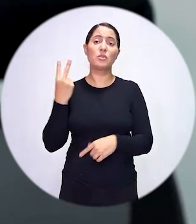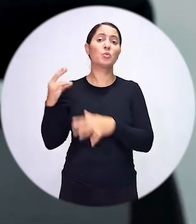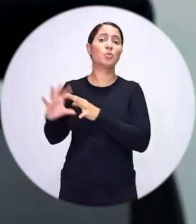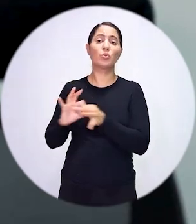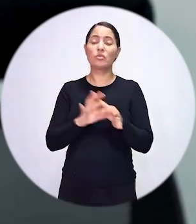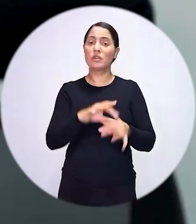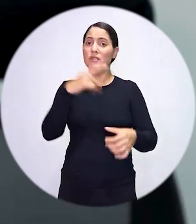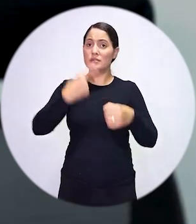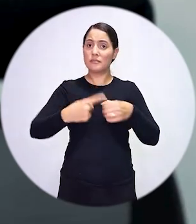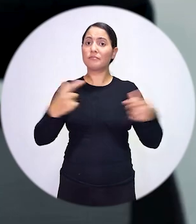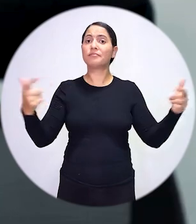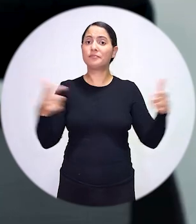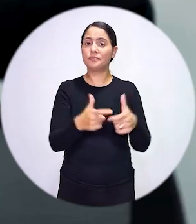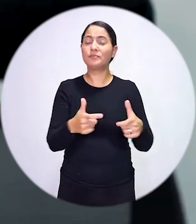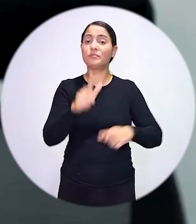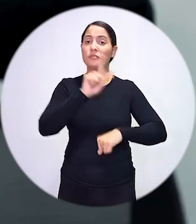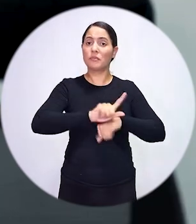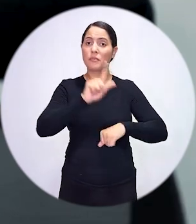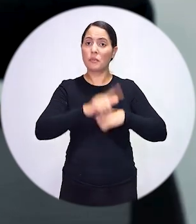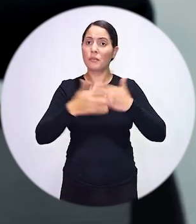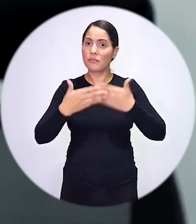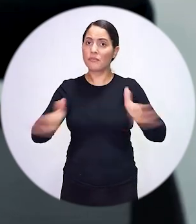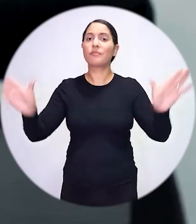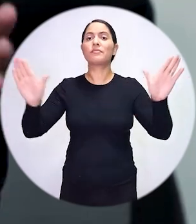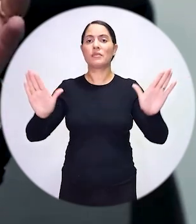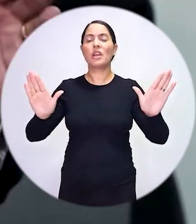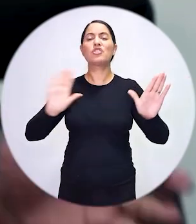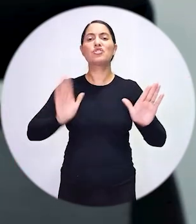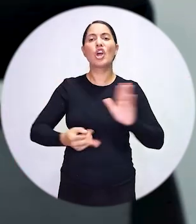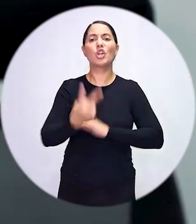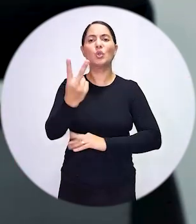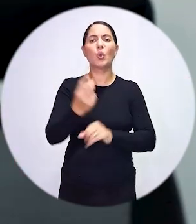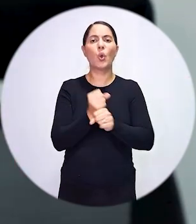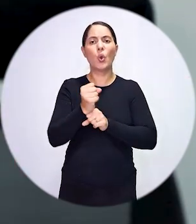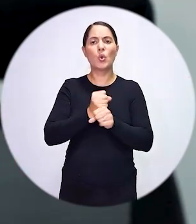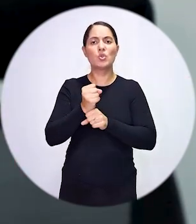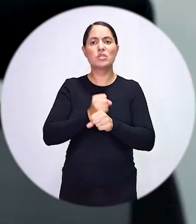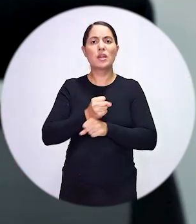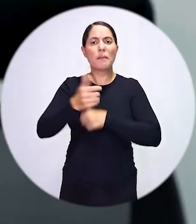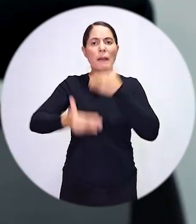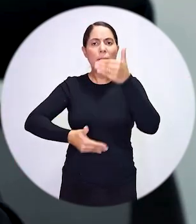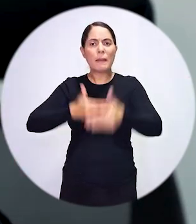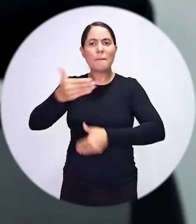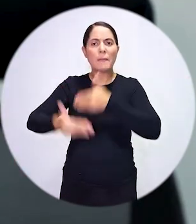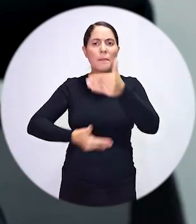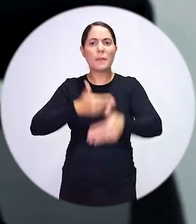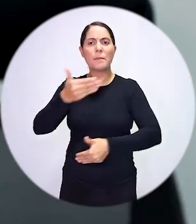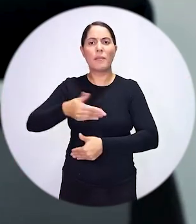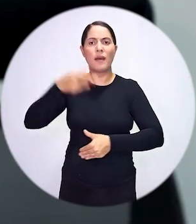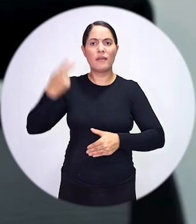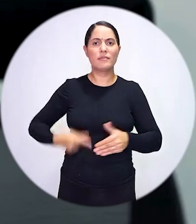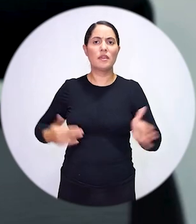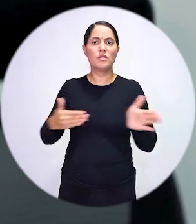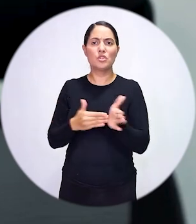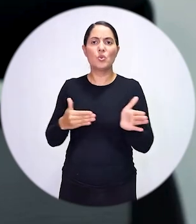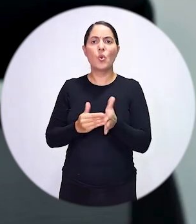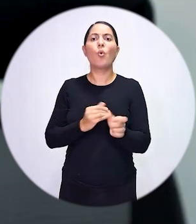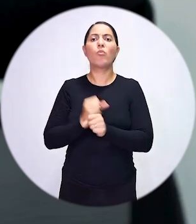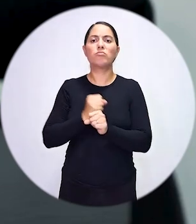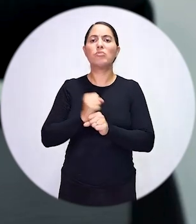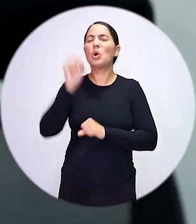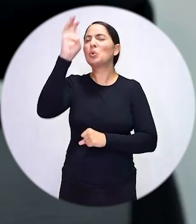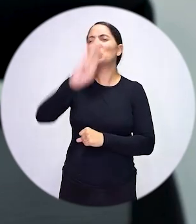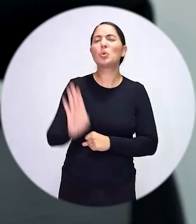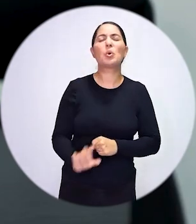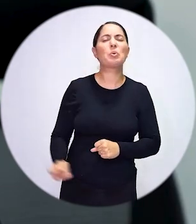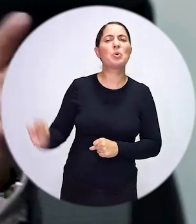projeto de interiorização. Esta gestão de portas abertas percorreu ao longo desses últimos 2 anos e percorrerá nesse